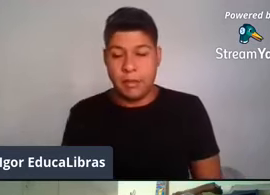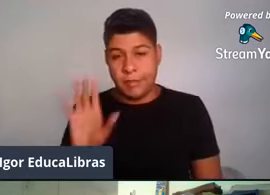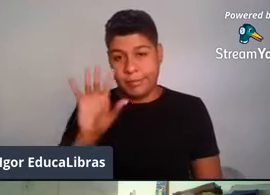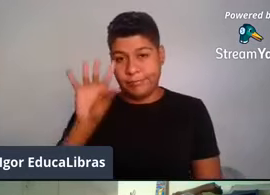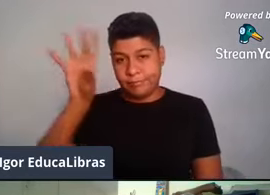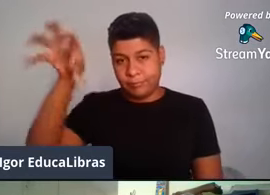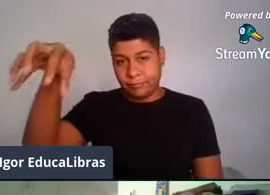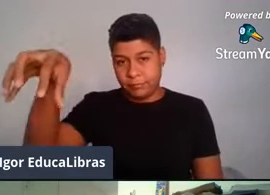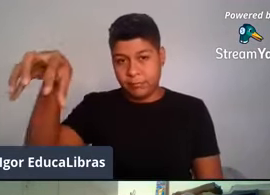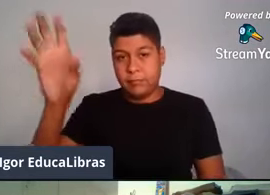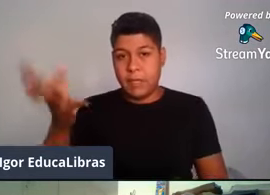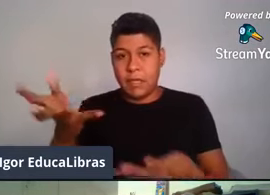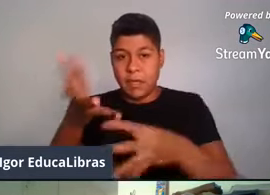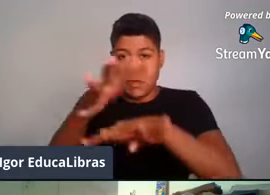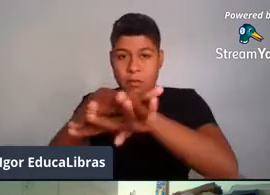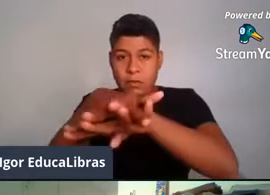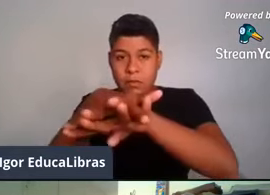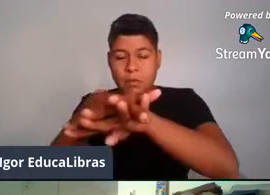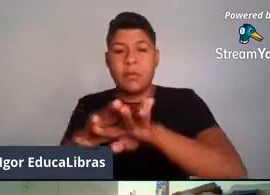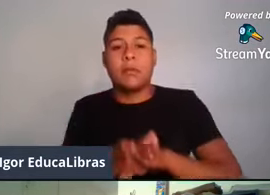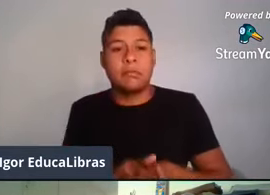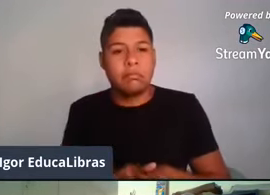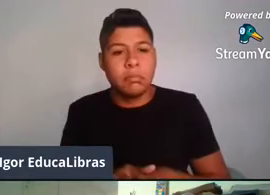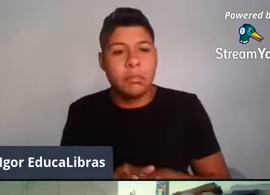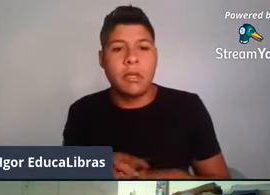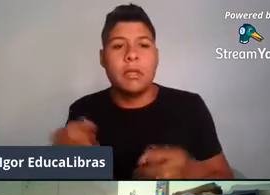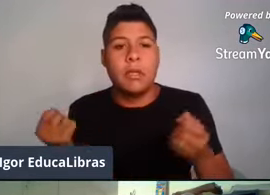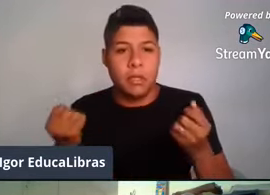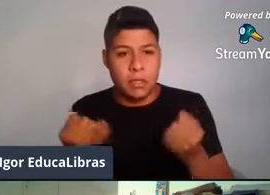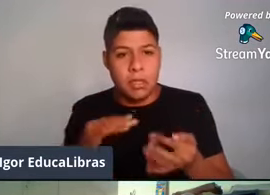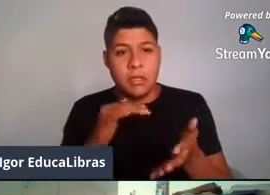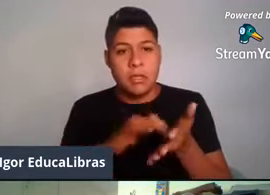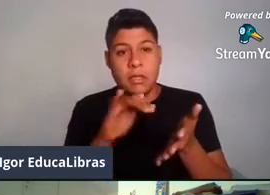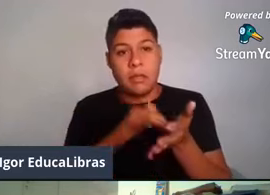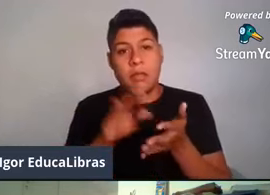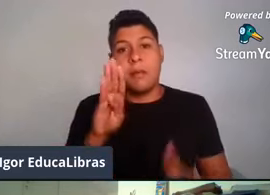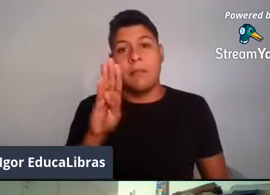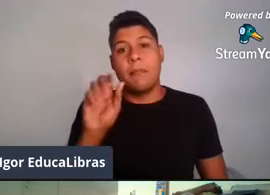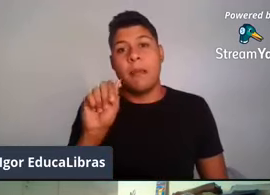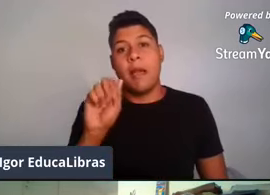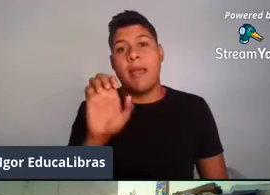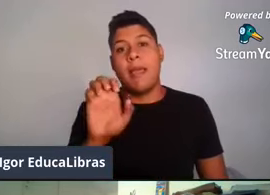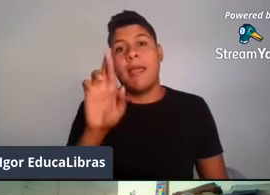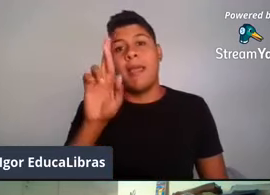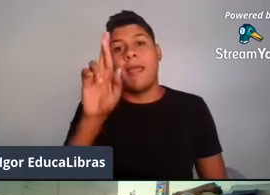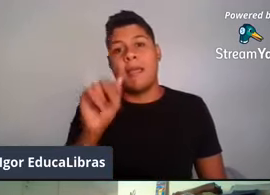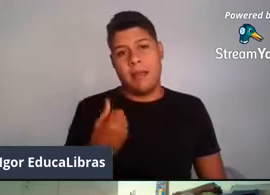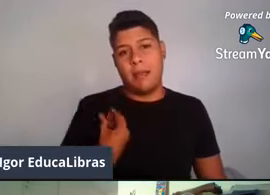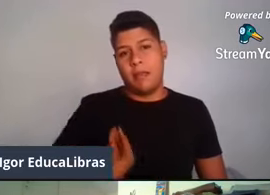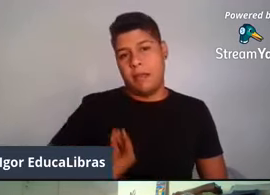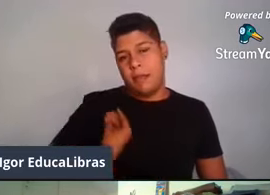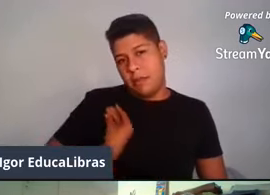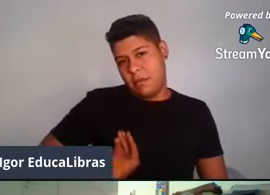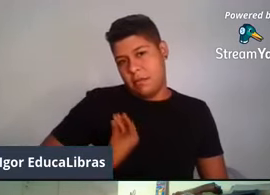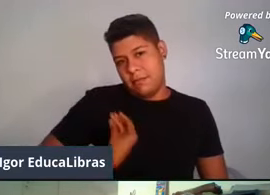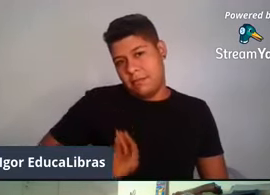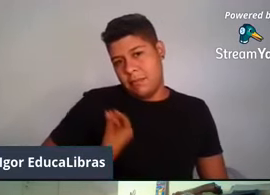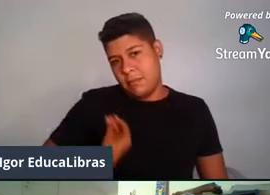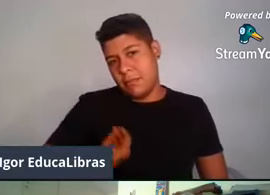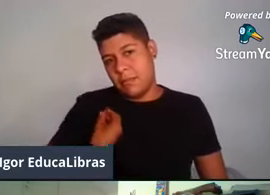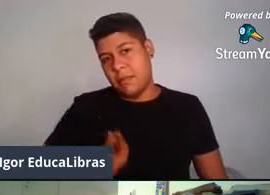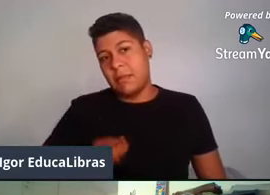a questão da inclusão, como bem disse o secretário Baena, o doutor Baena, que está aqui com a gente, ela